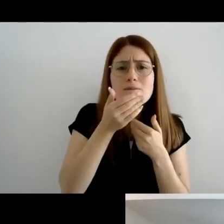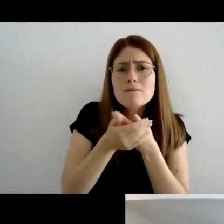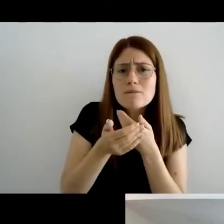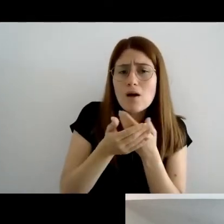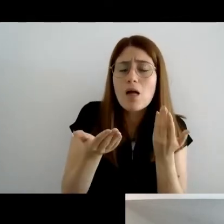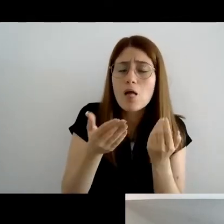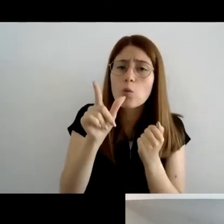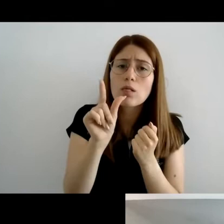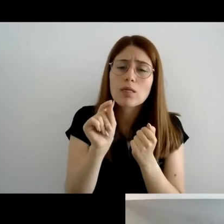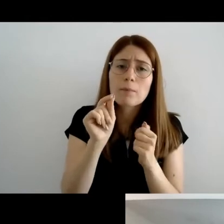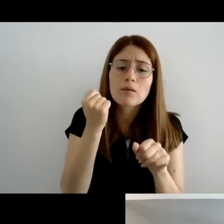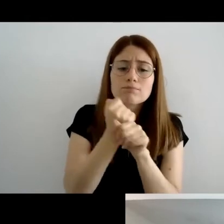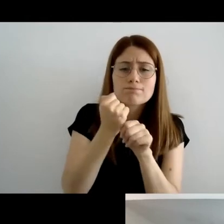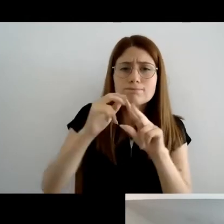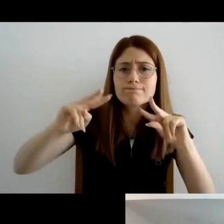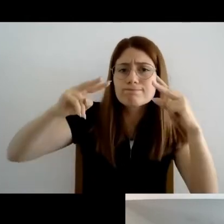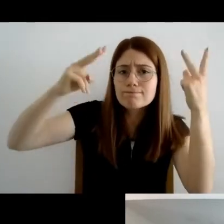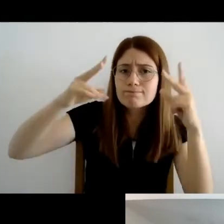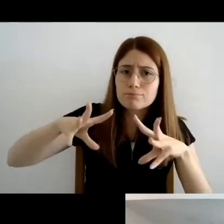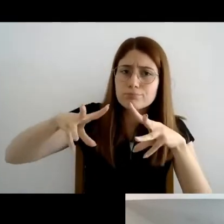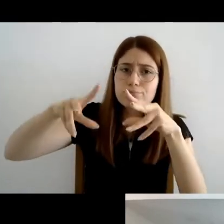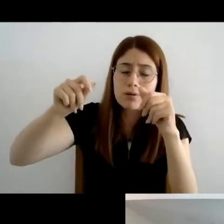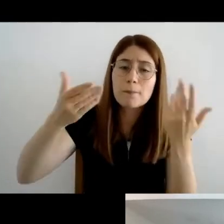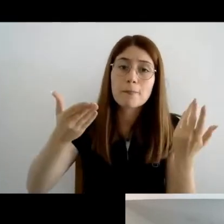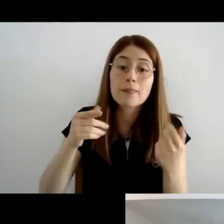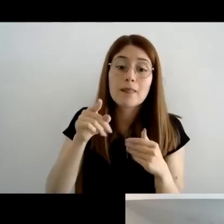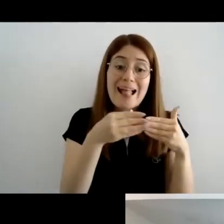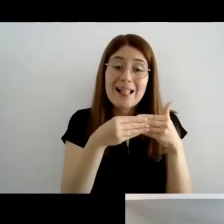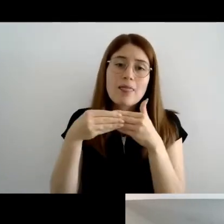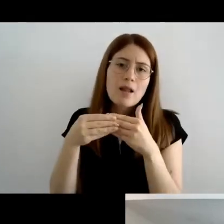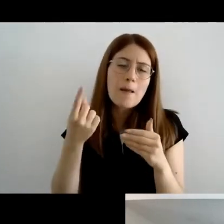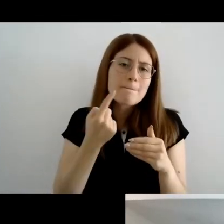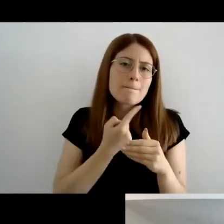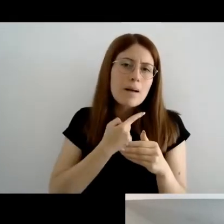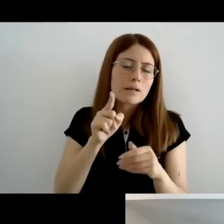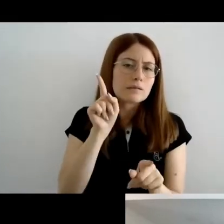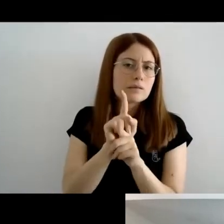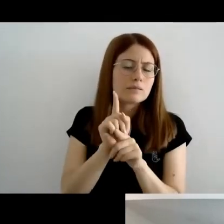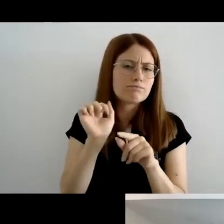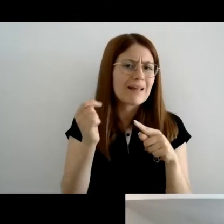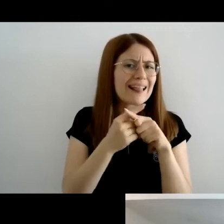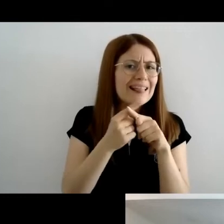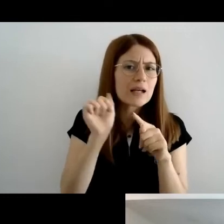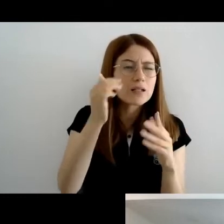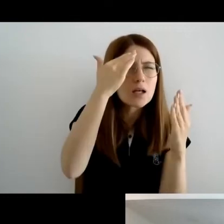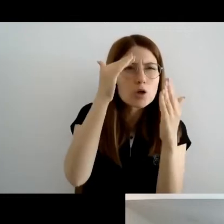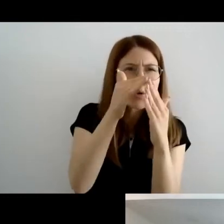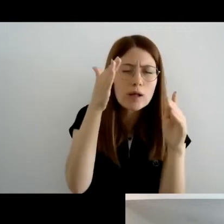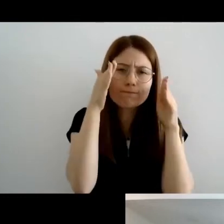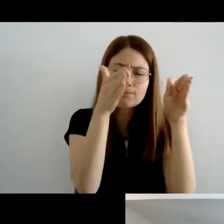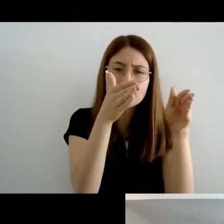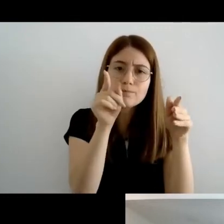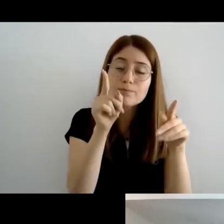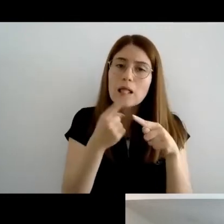carreira, e para tal, por exemplo, a liderança tem que manter um interesse nos resultados. Esse interesse tem que ser